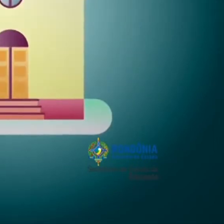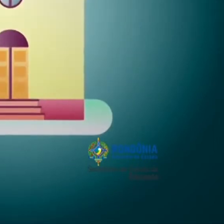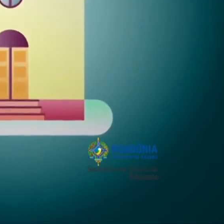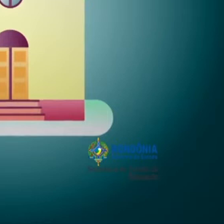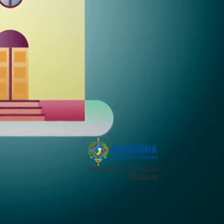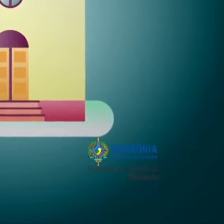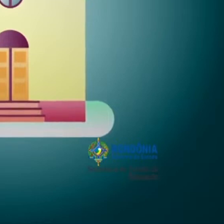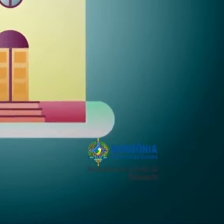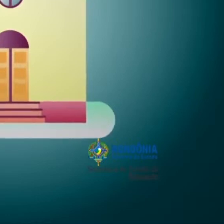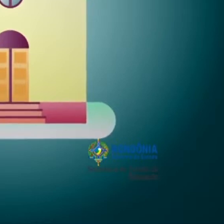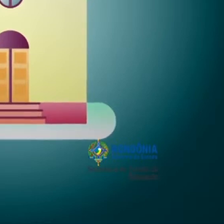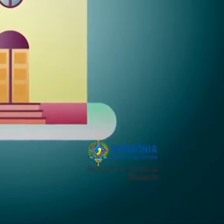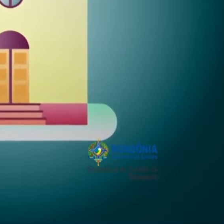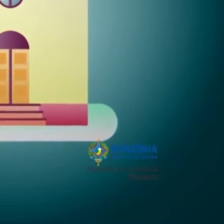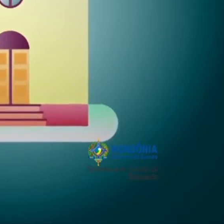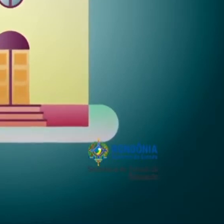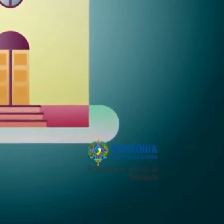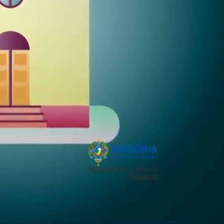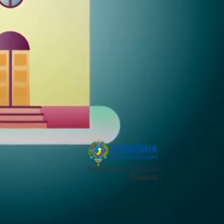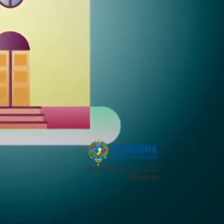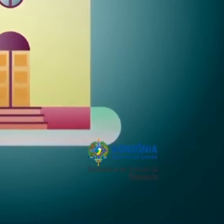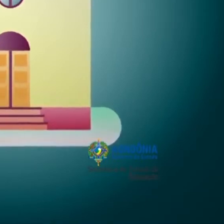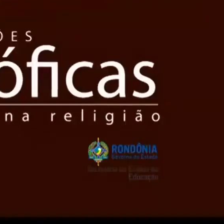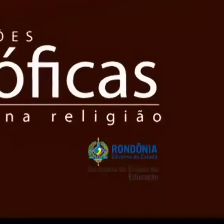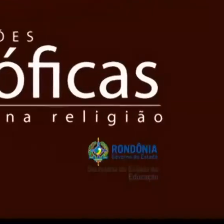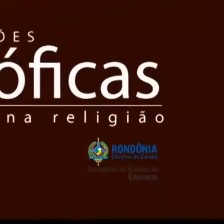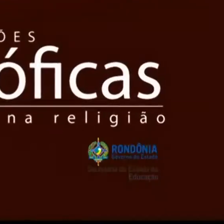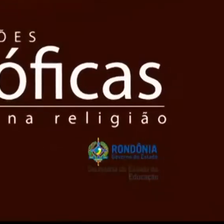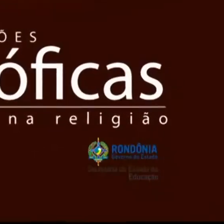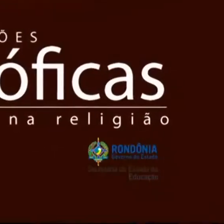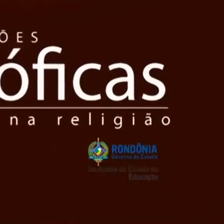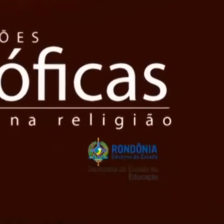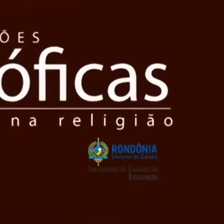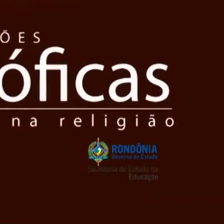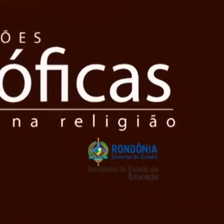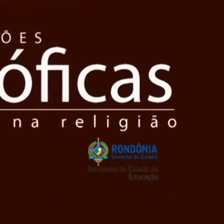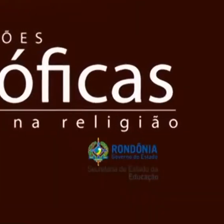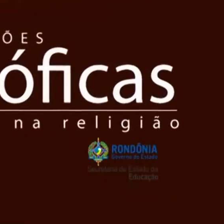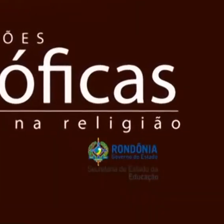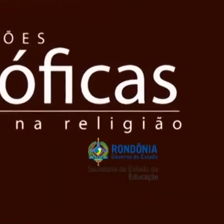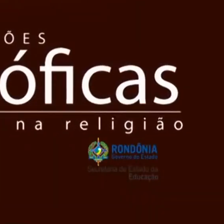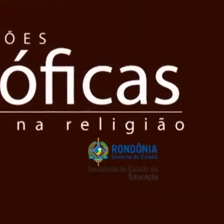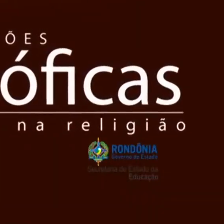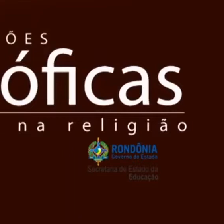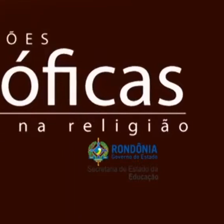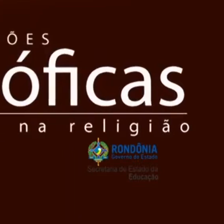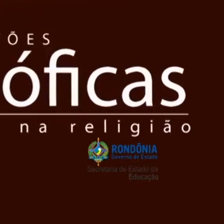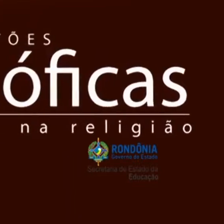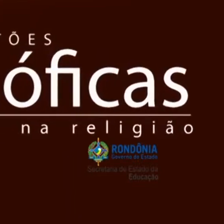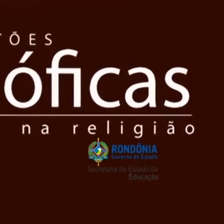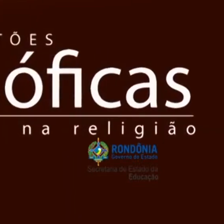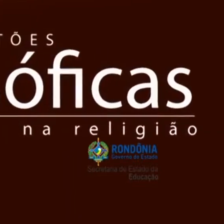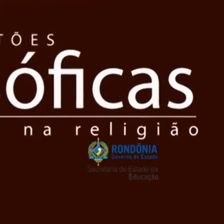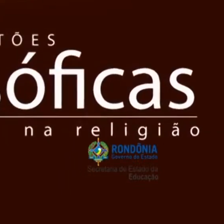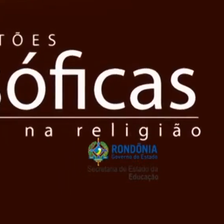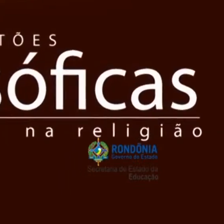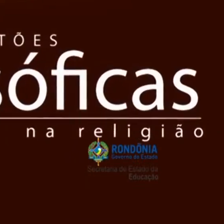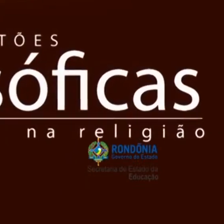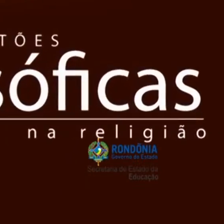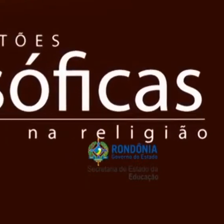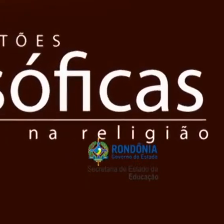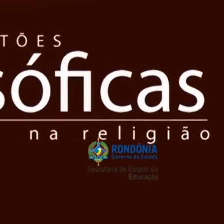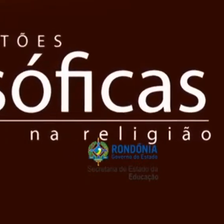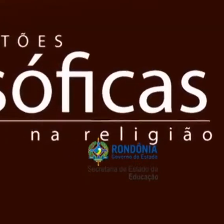da Igreja Católica nas diversas áreas do conhecimento. Entre as características e principais questões debatidas pelos